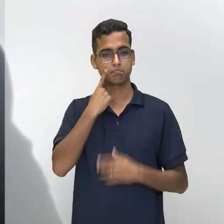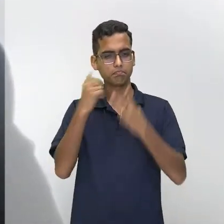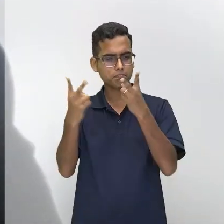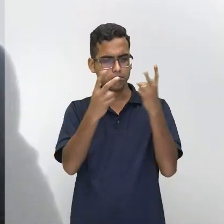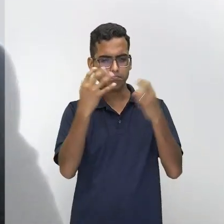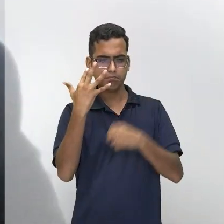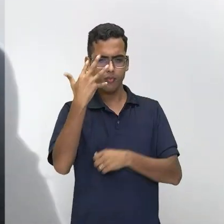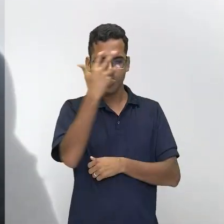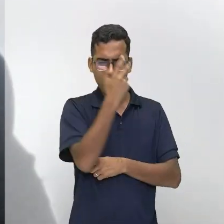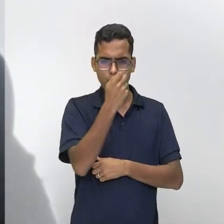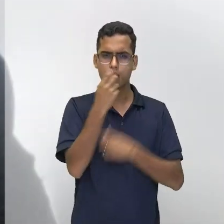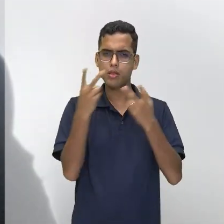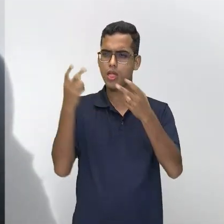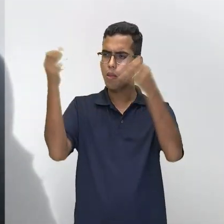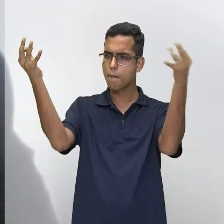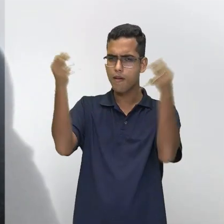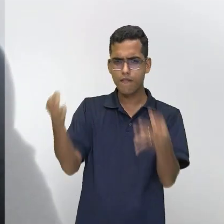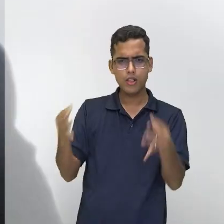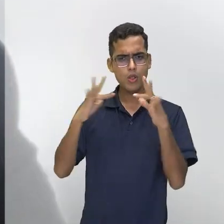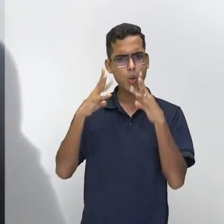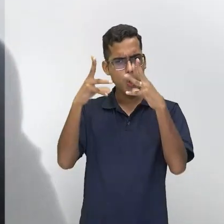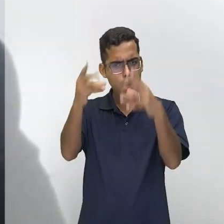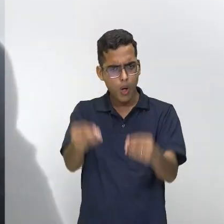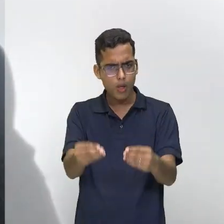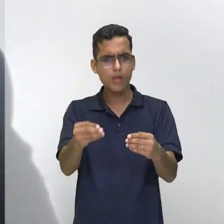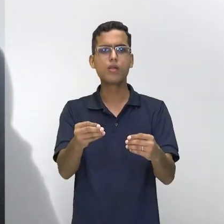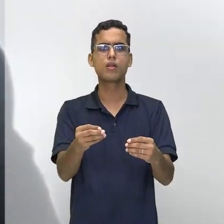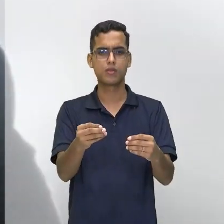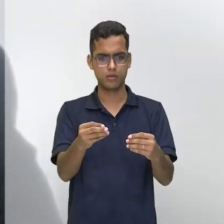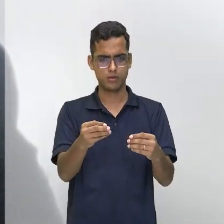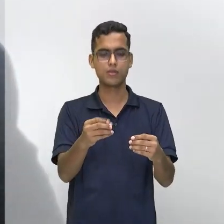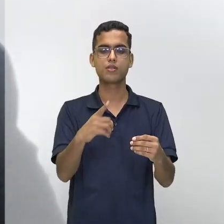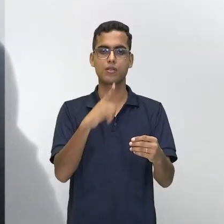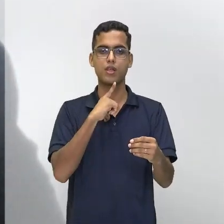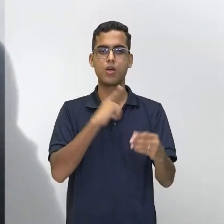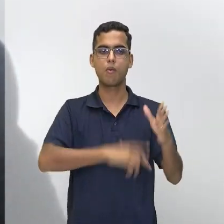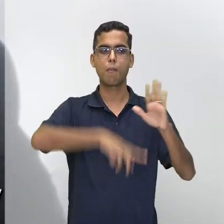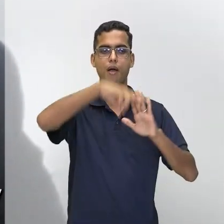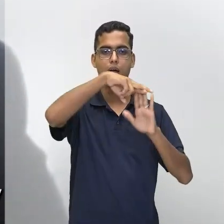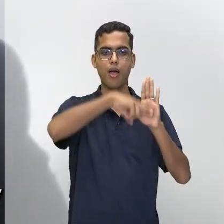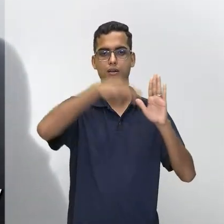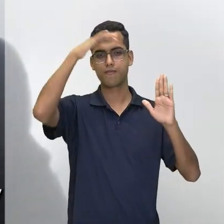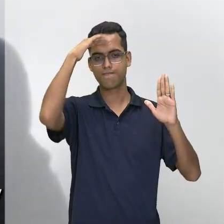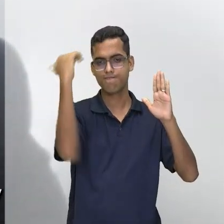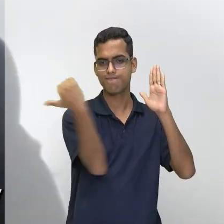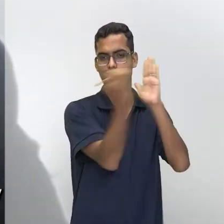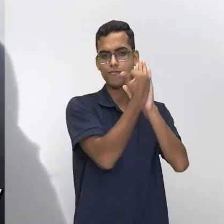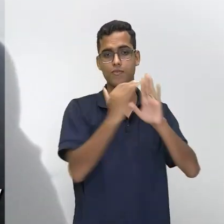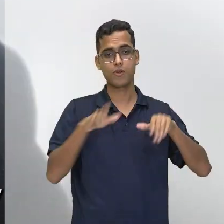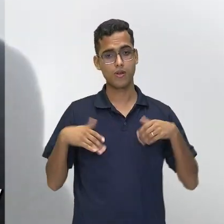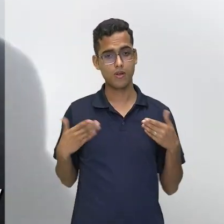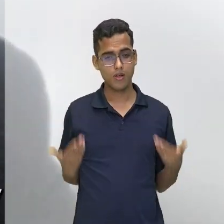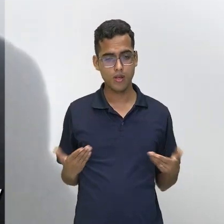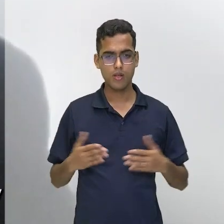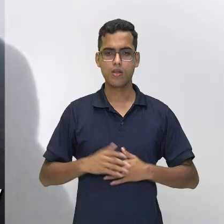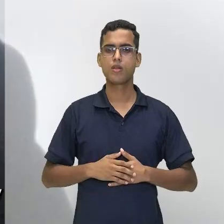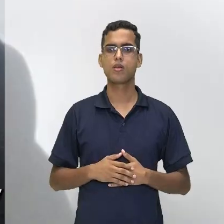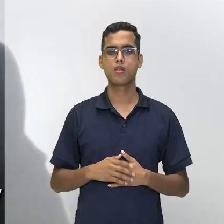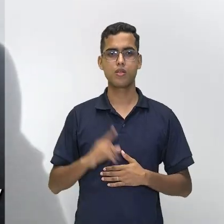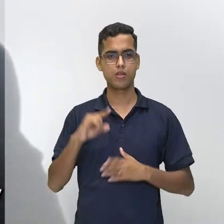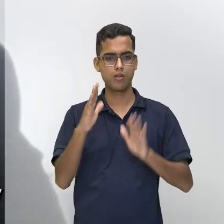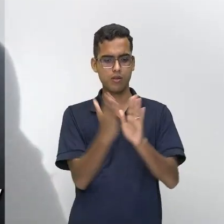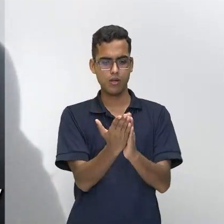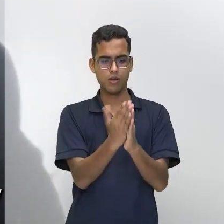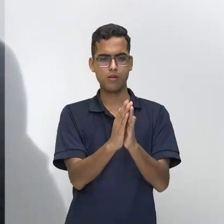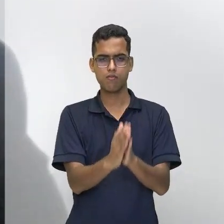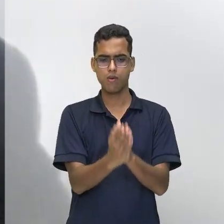percebemos que tudo é muito perfeito e tudo obedece uma lei. Portanto, quando nós olhamos para a